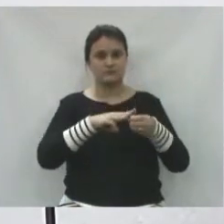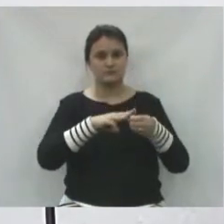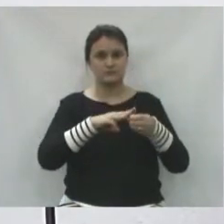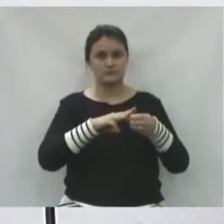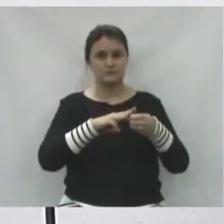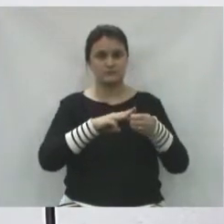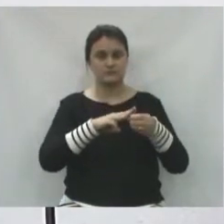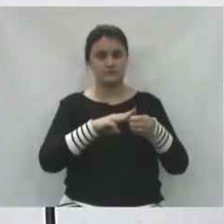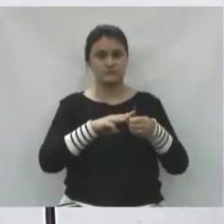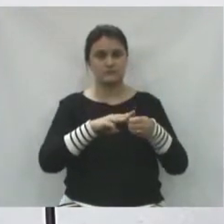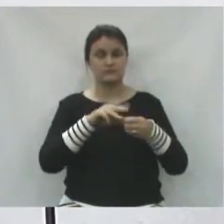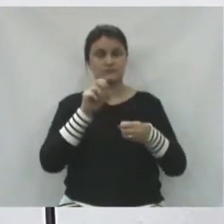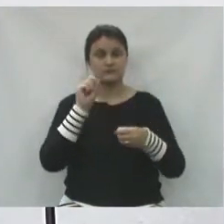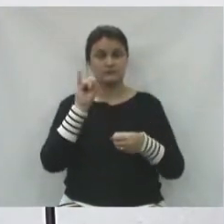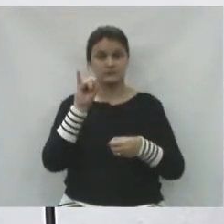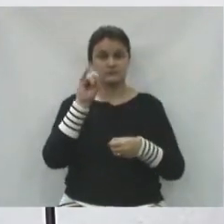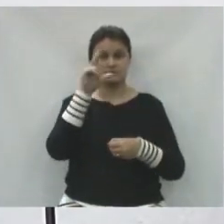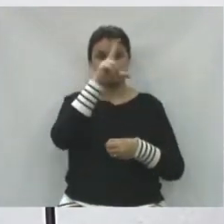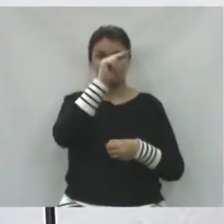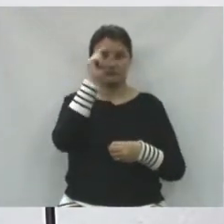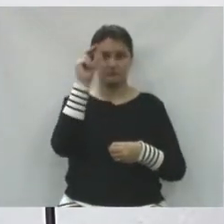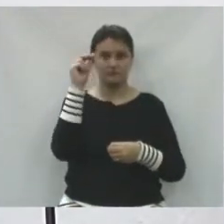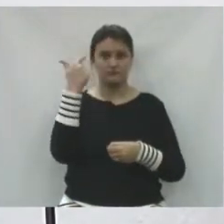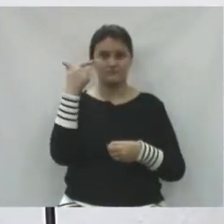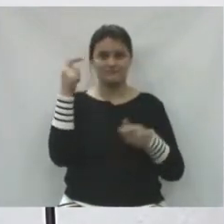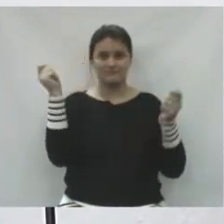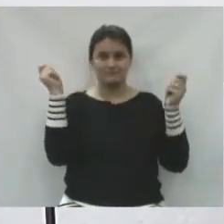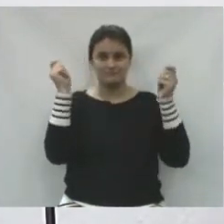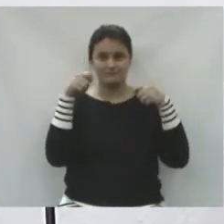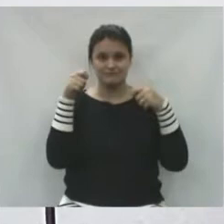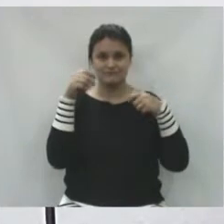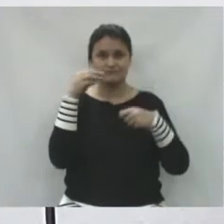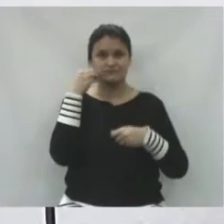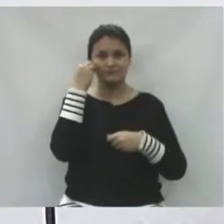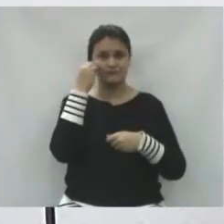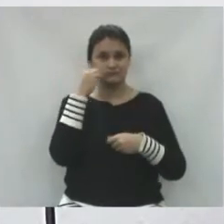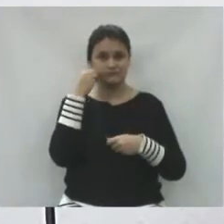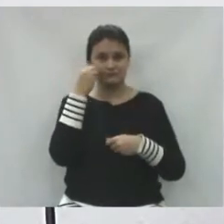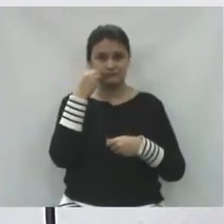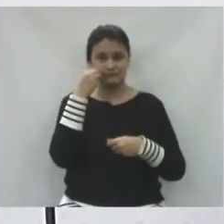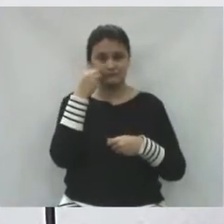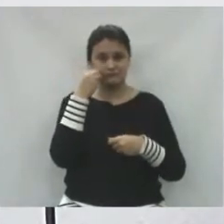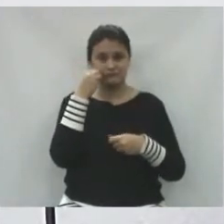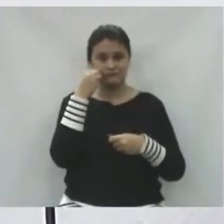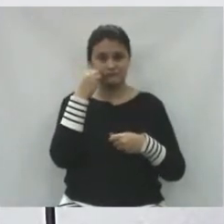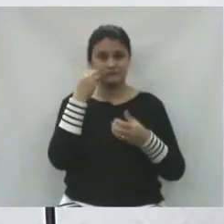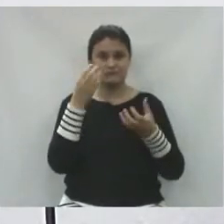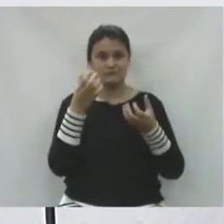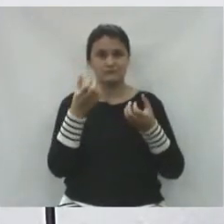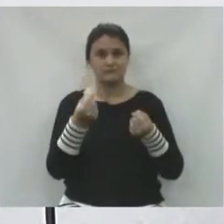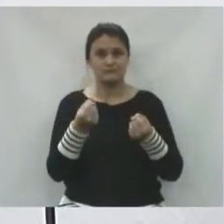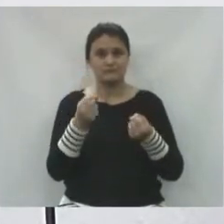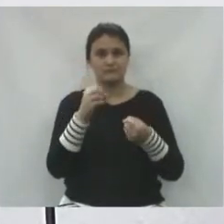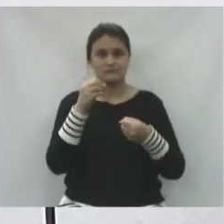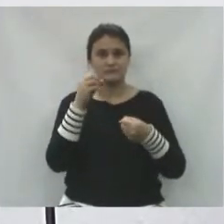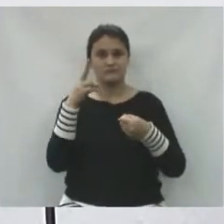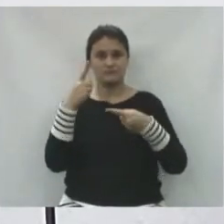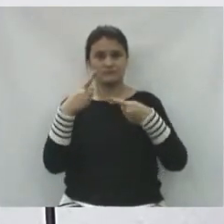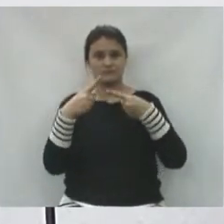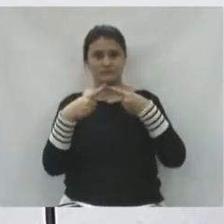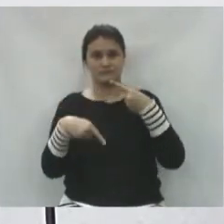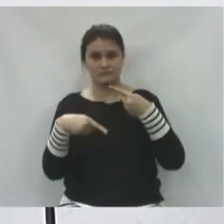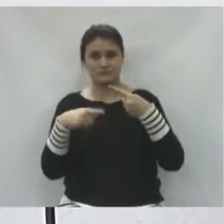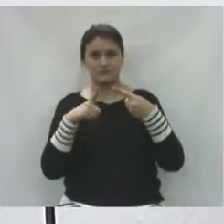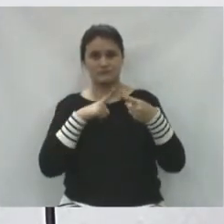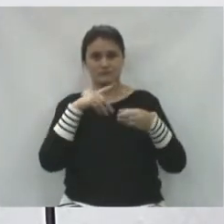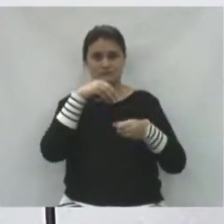Municipal. Por mais que o Executivo não tenha competência e oportunidade para sancionar ou vetar